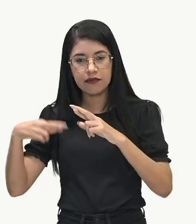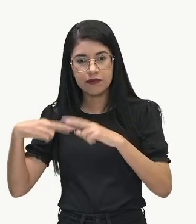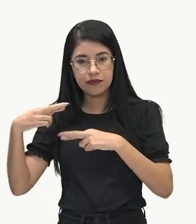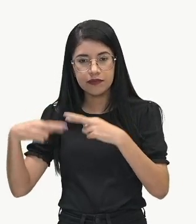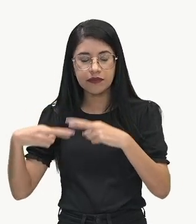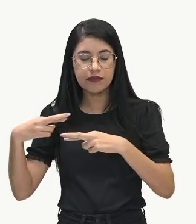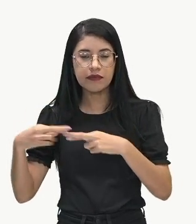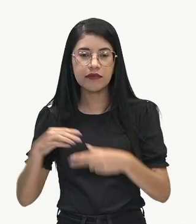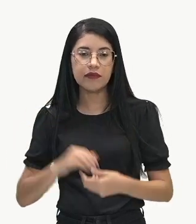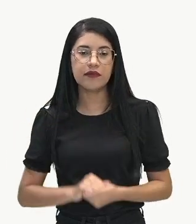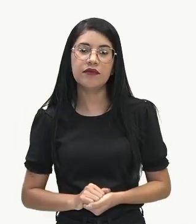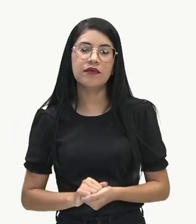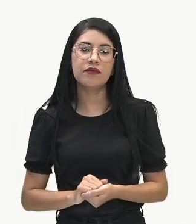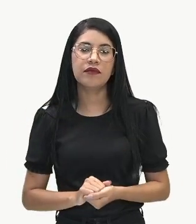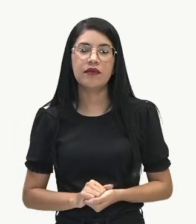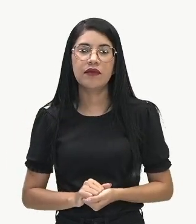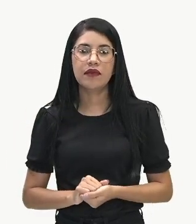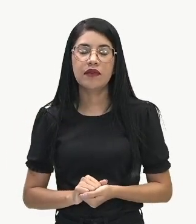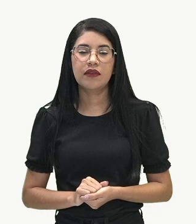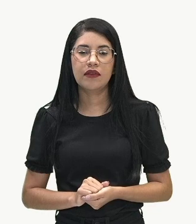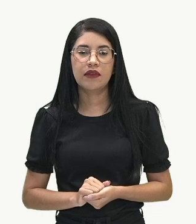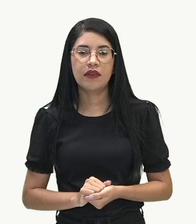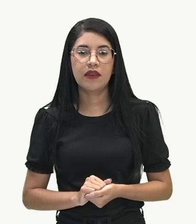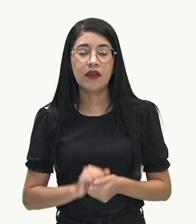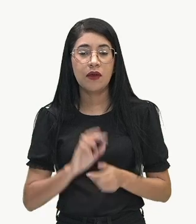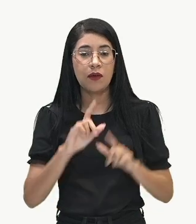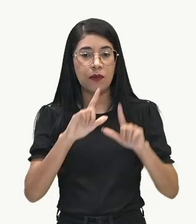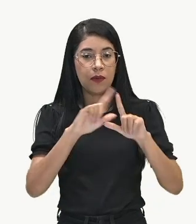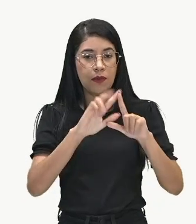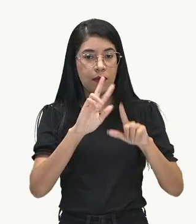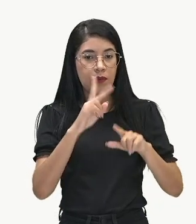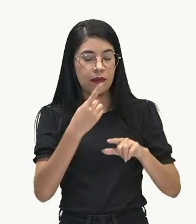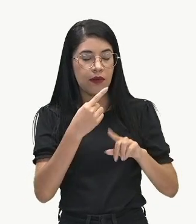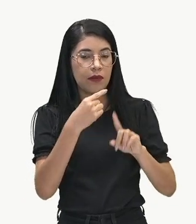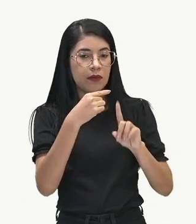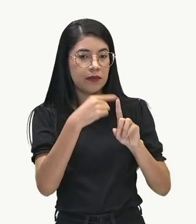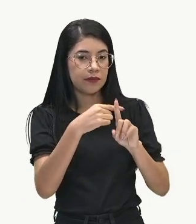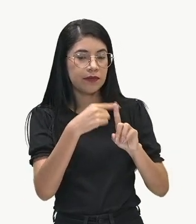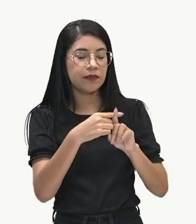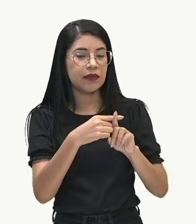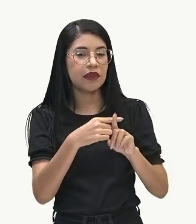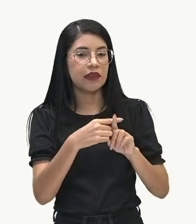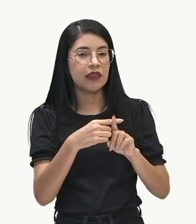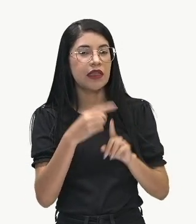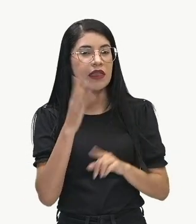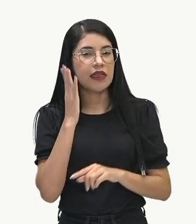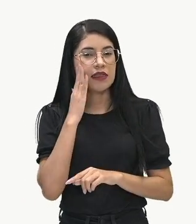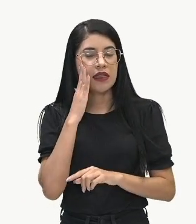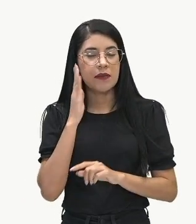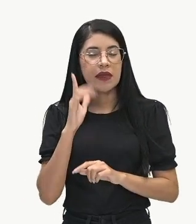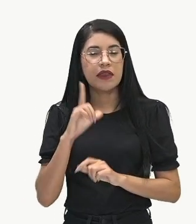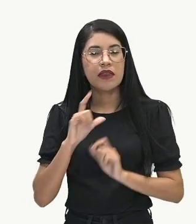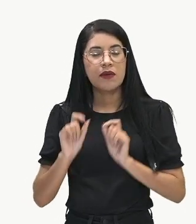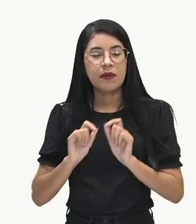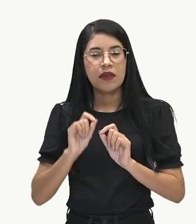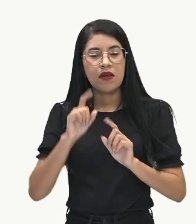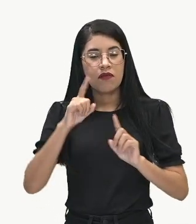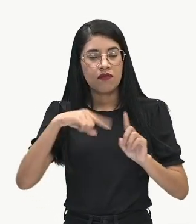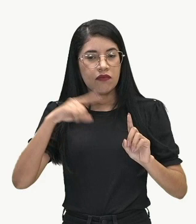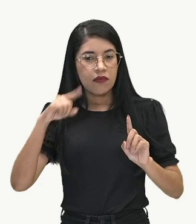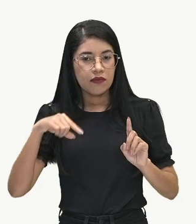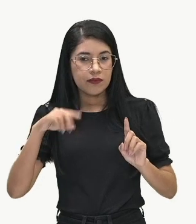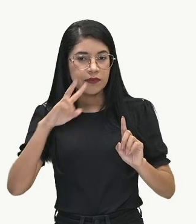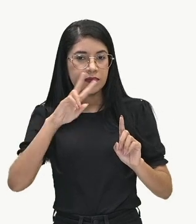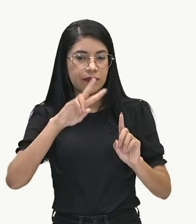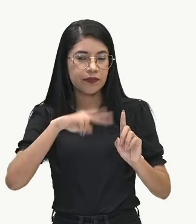Como o ΔH ele é positivo e você sabe que a variação de entalpia